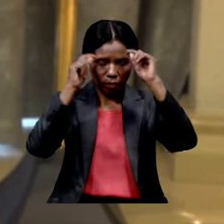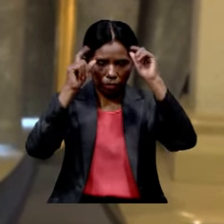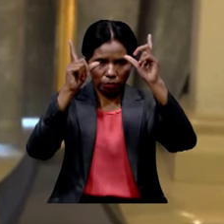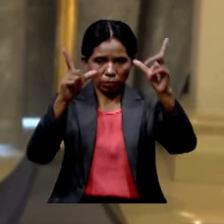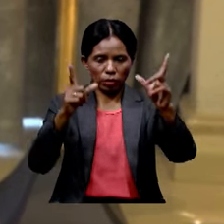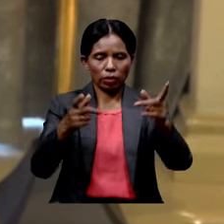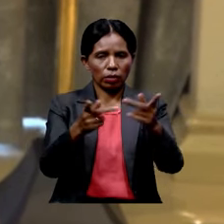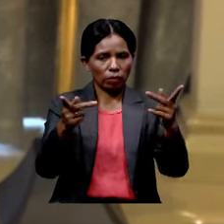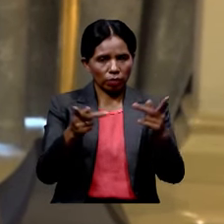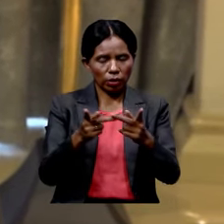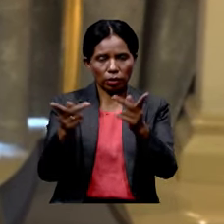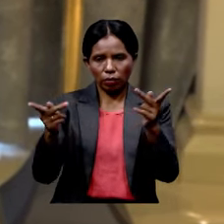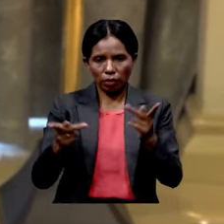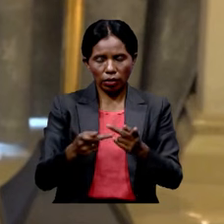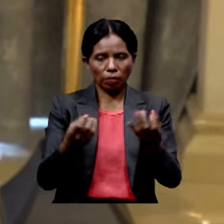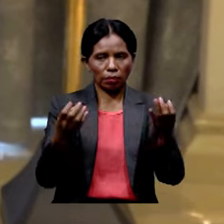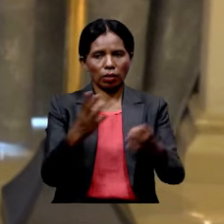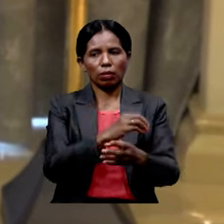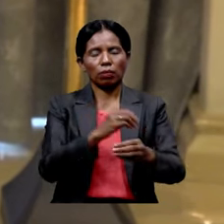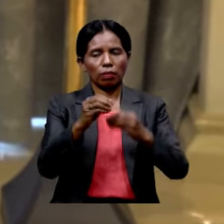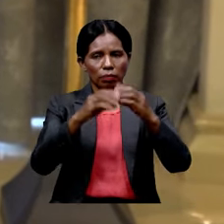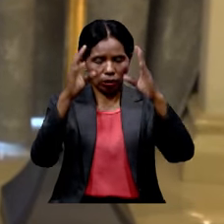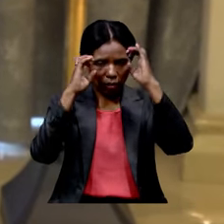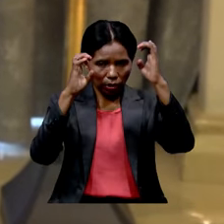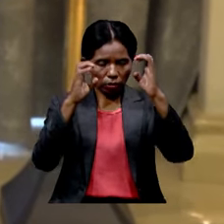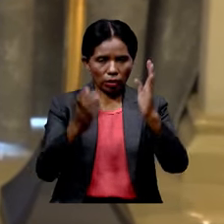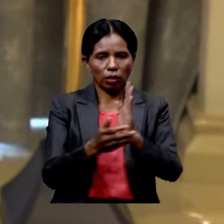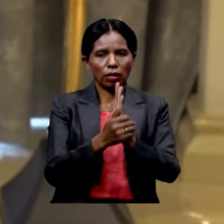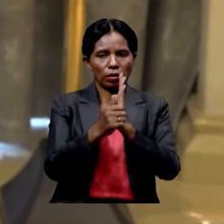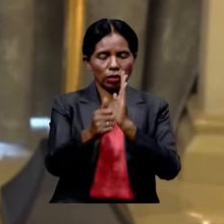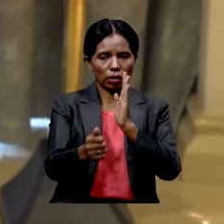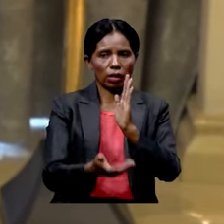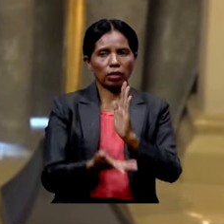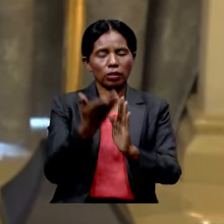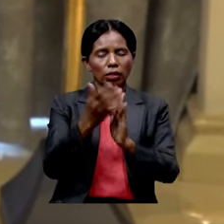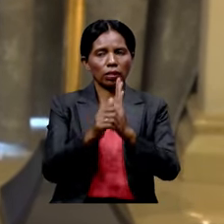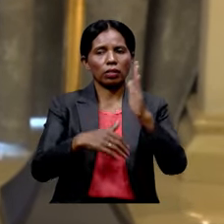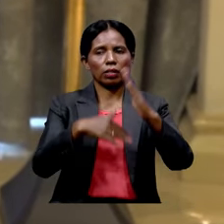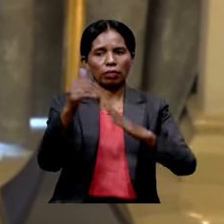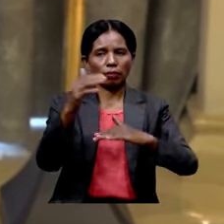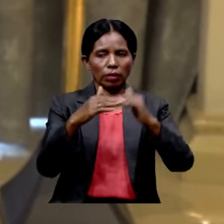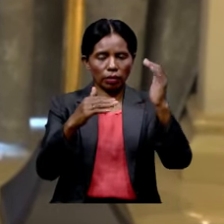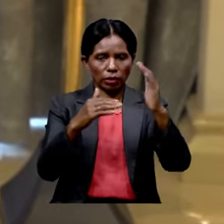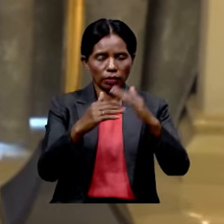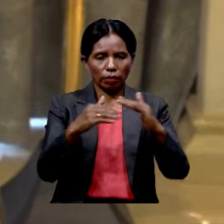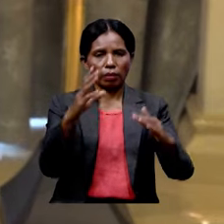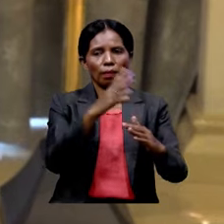sector oi-oi, do livre sector educação, capacitação, sector infraestrutura,